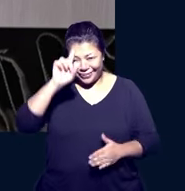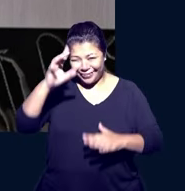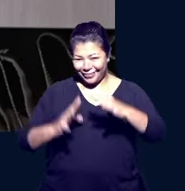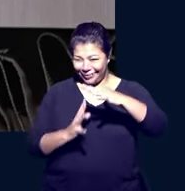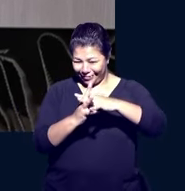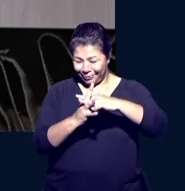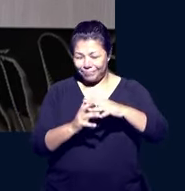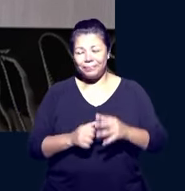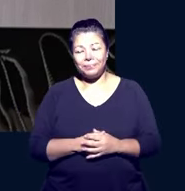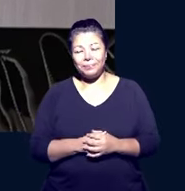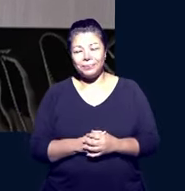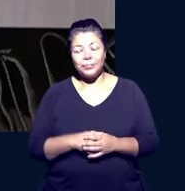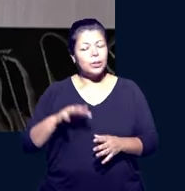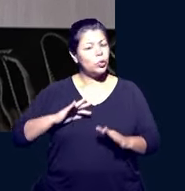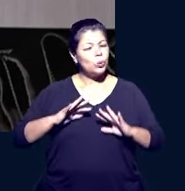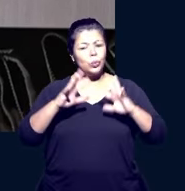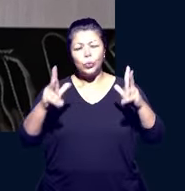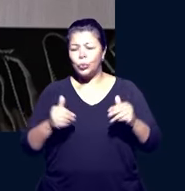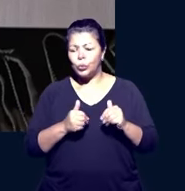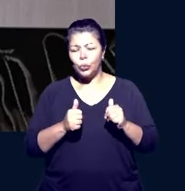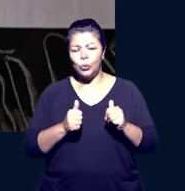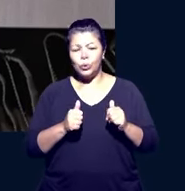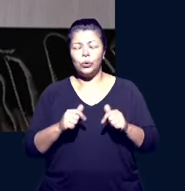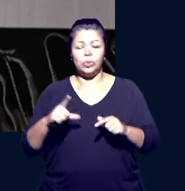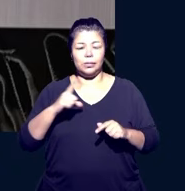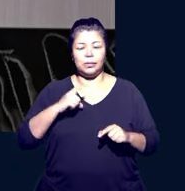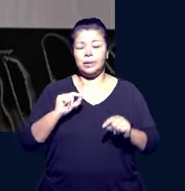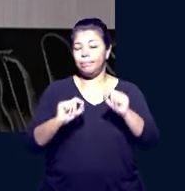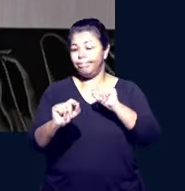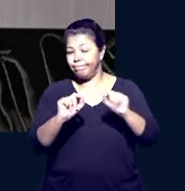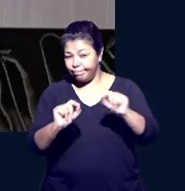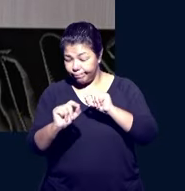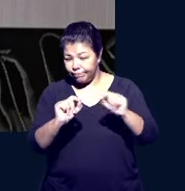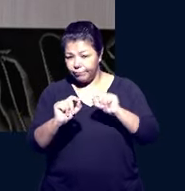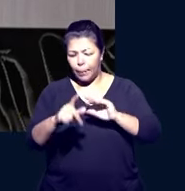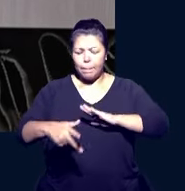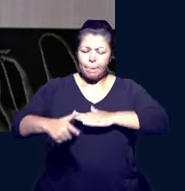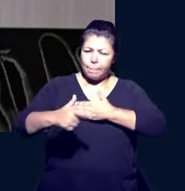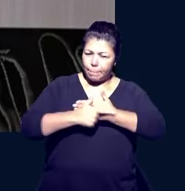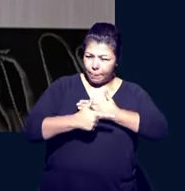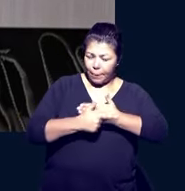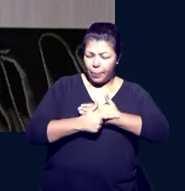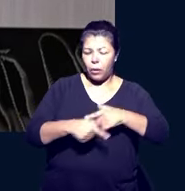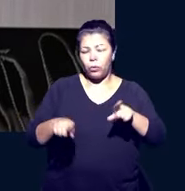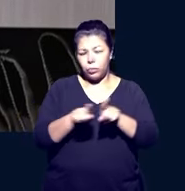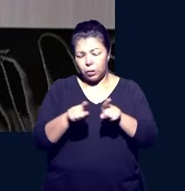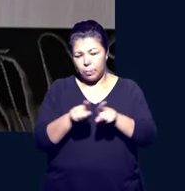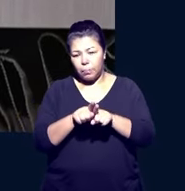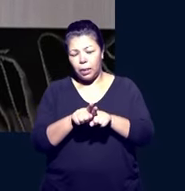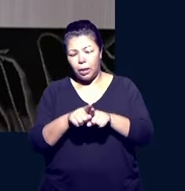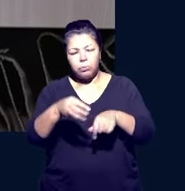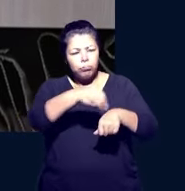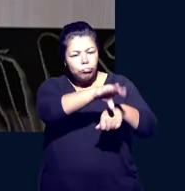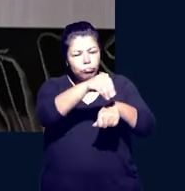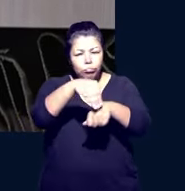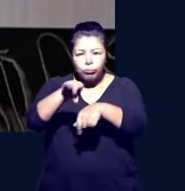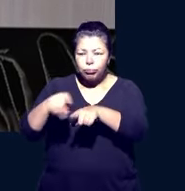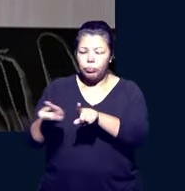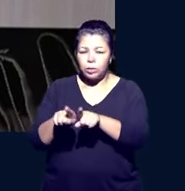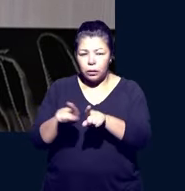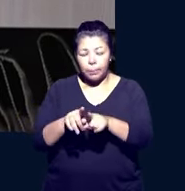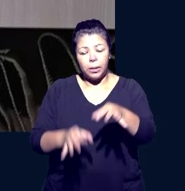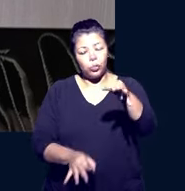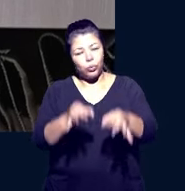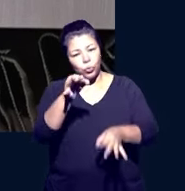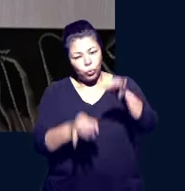República todos têm o papel de interpretar e aplicar a constituição e promover o desenvolvimento nacional e a justiça